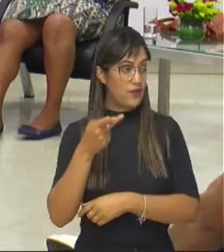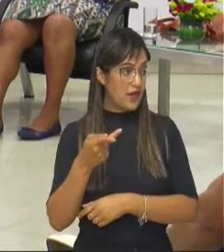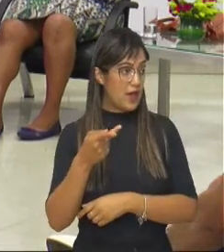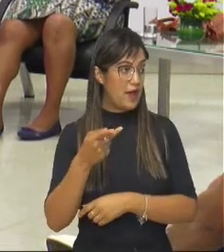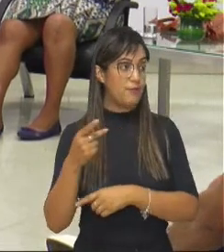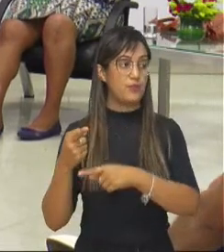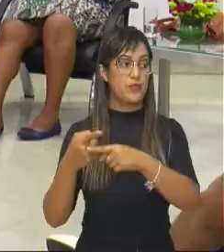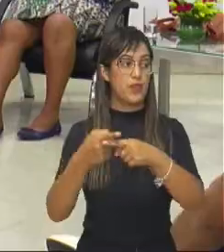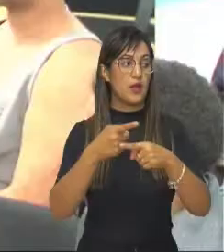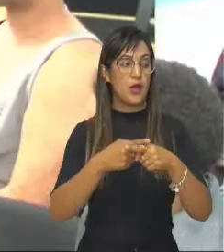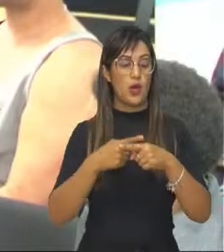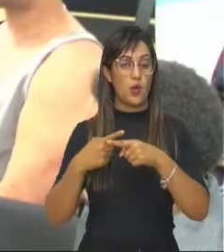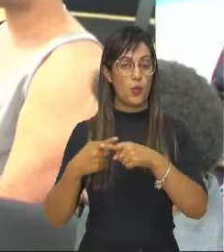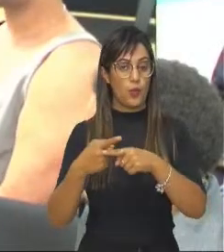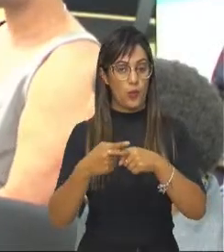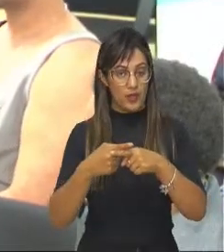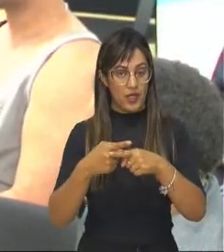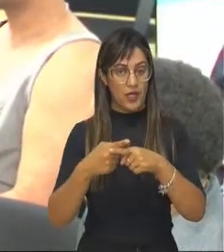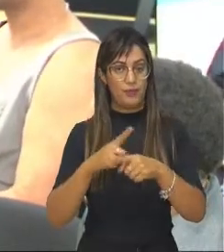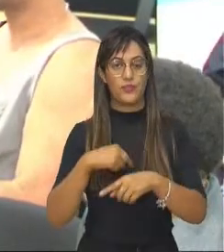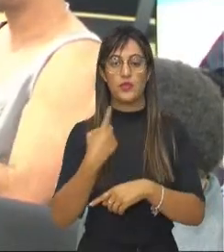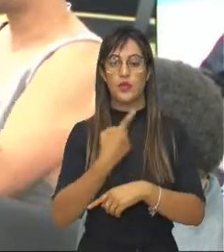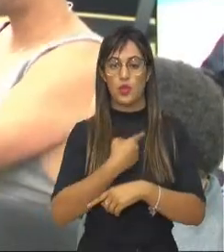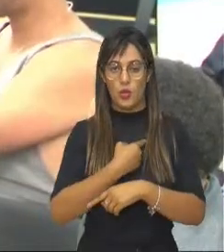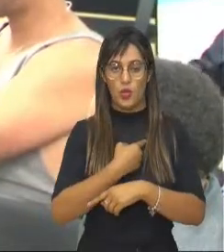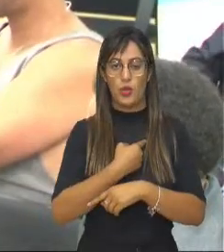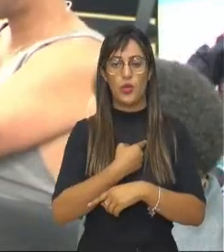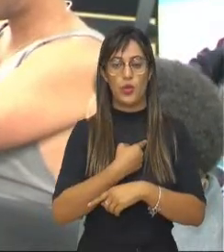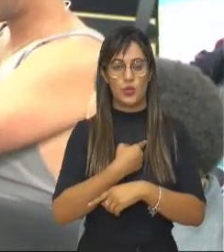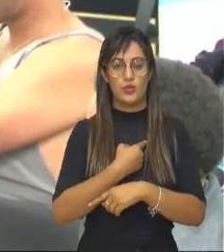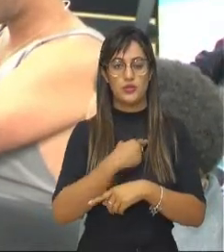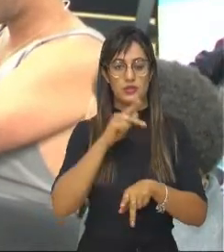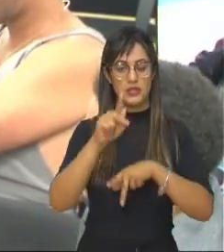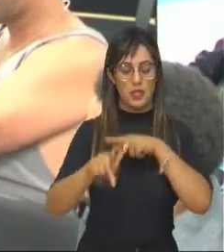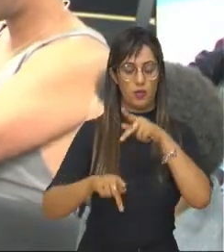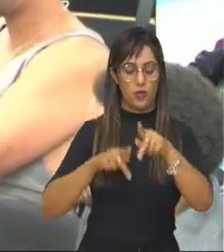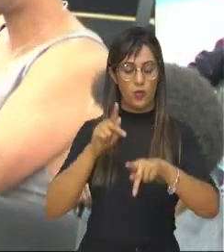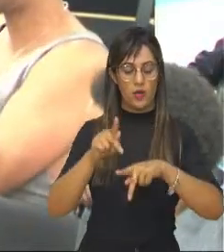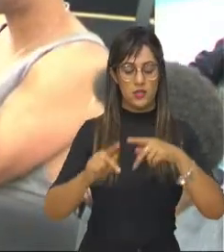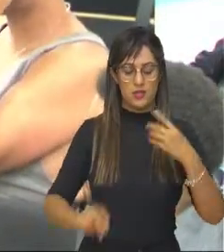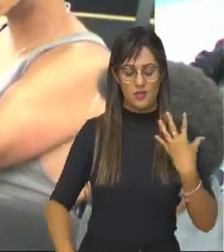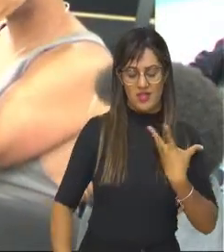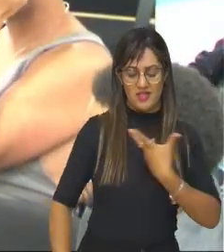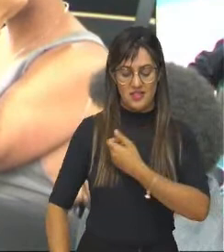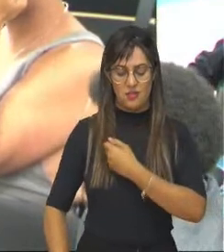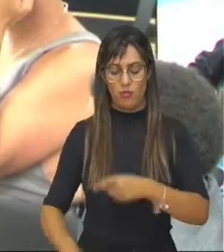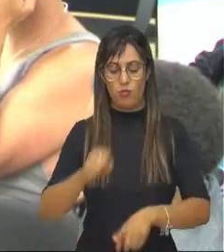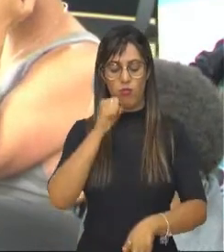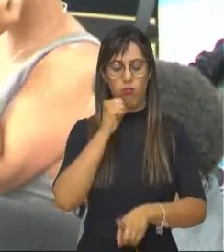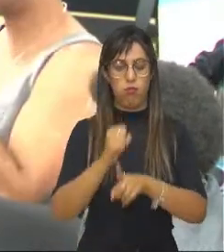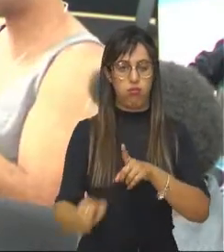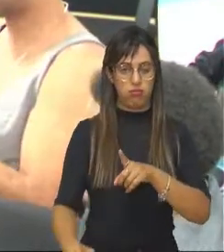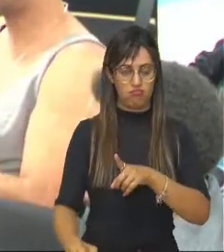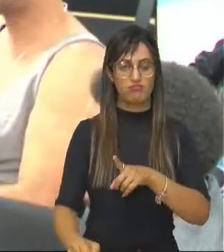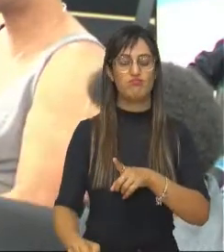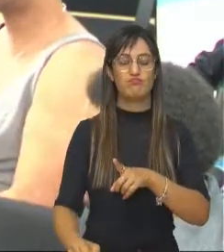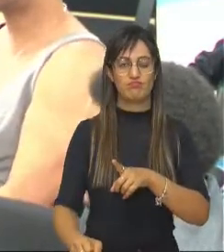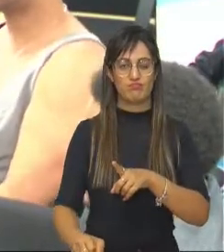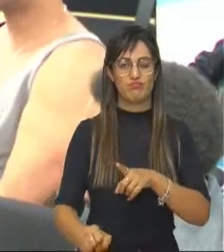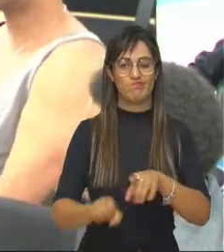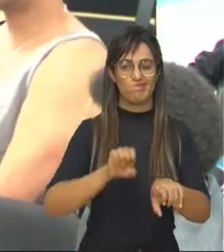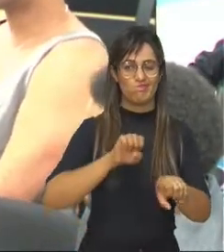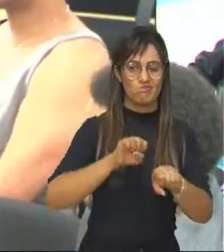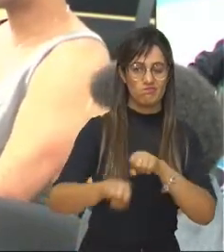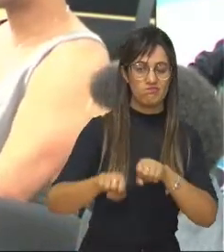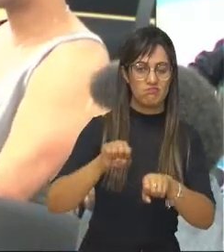porque nós transmasculinos somos, entre a população trans, os que mais se matam, assim. E eu cansei de